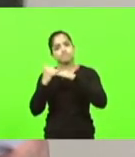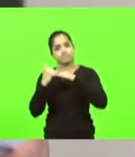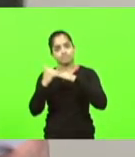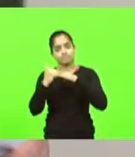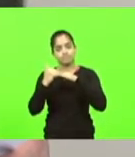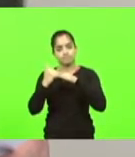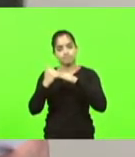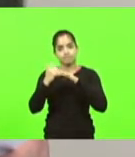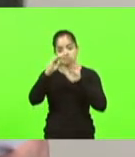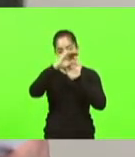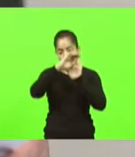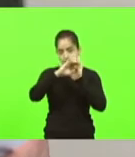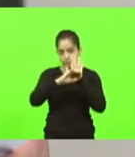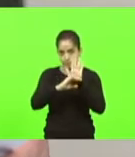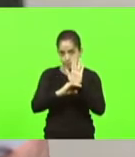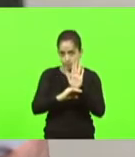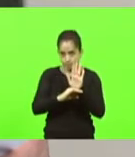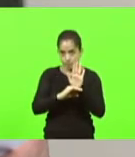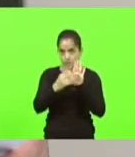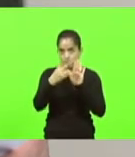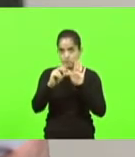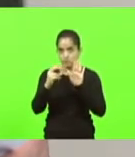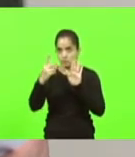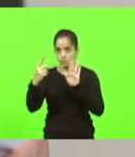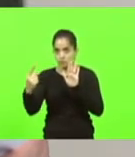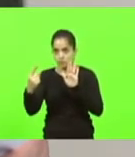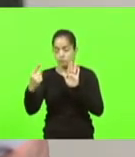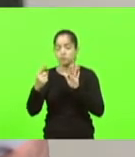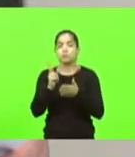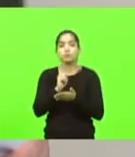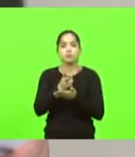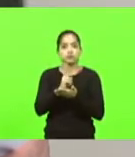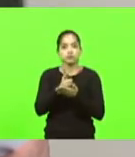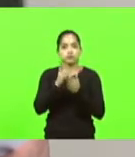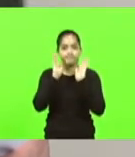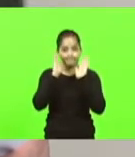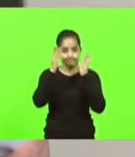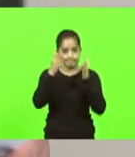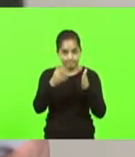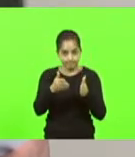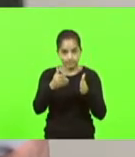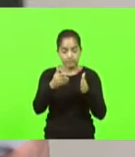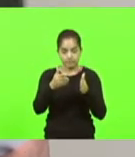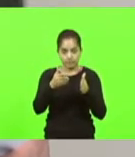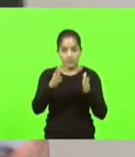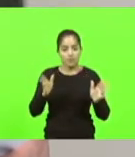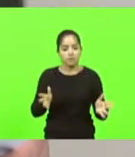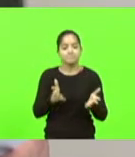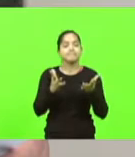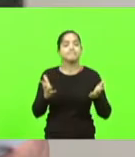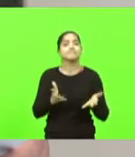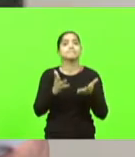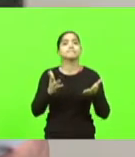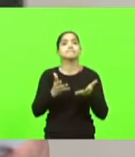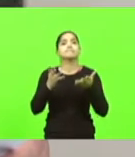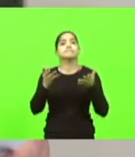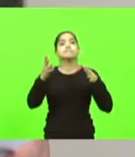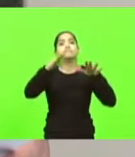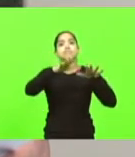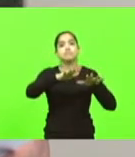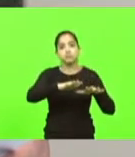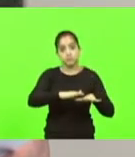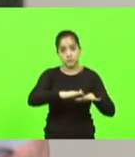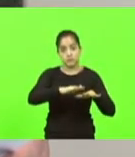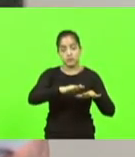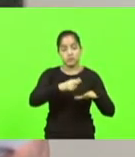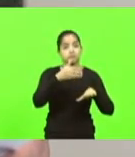Semana Inclusiva 2021 continua mantendo o foco principal, que é fomentar a inserção de pessoas